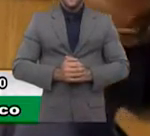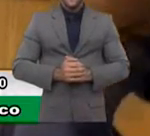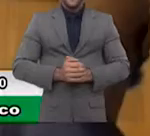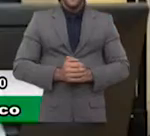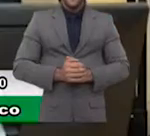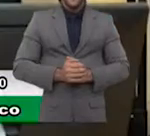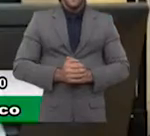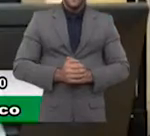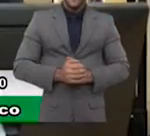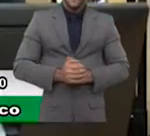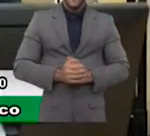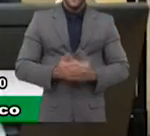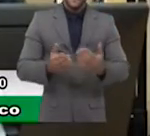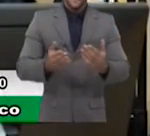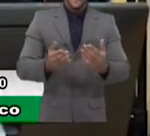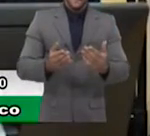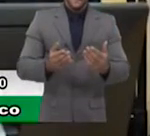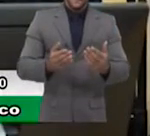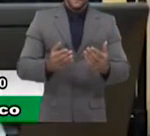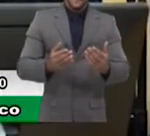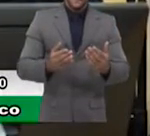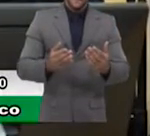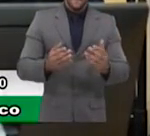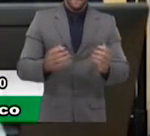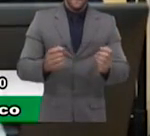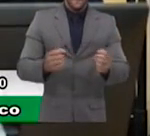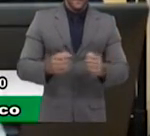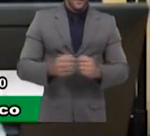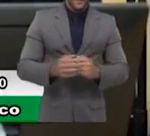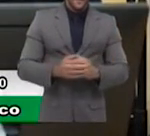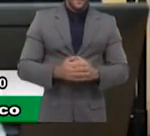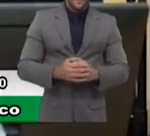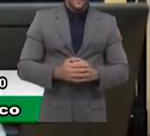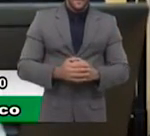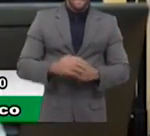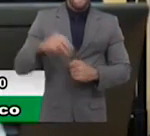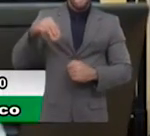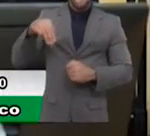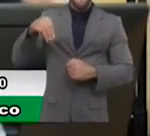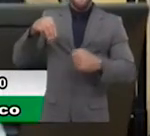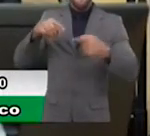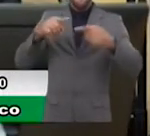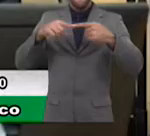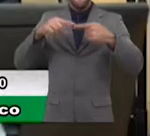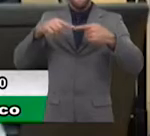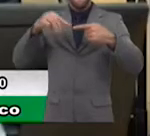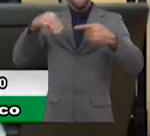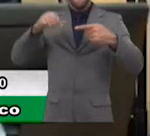Então, vocês podem receber pelo vereador? O Mário, a